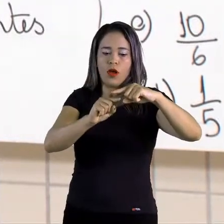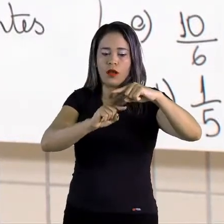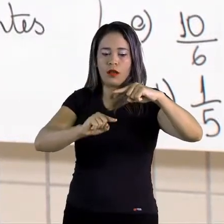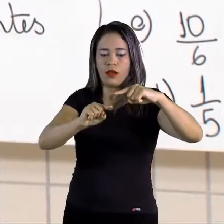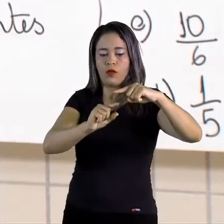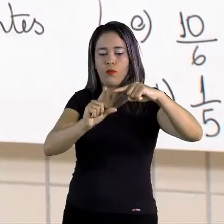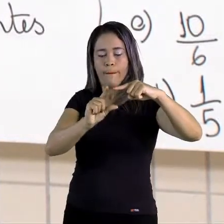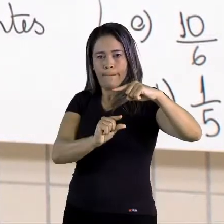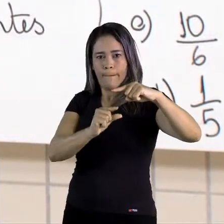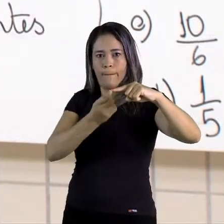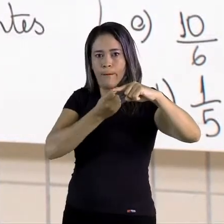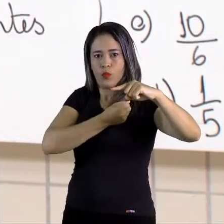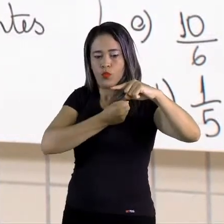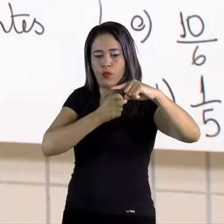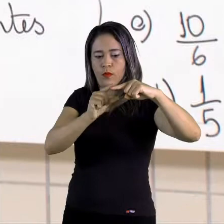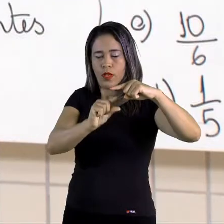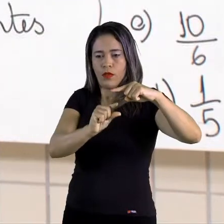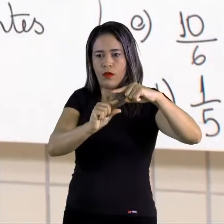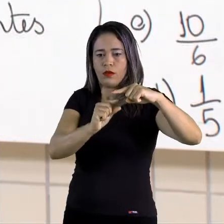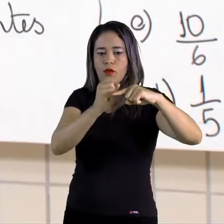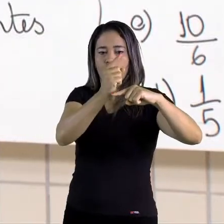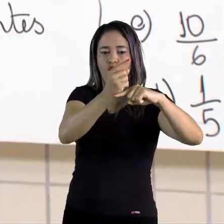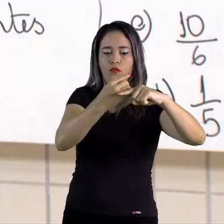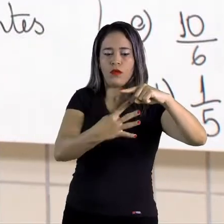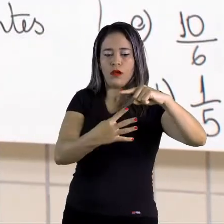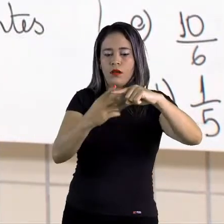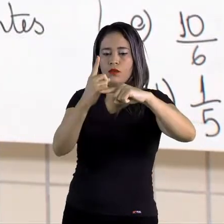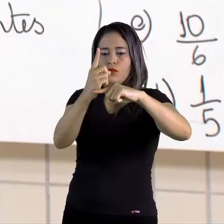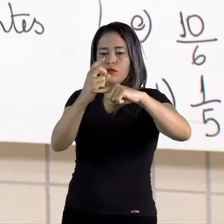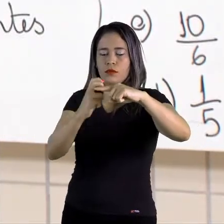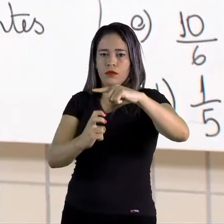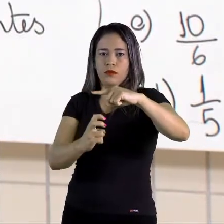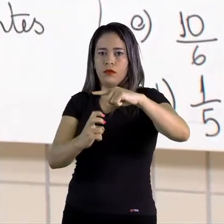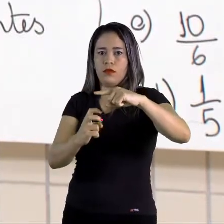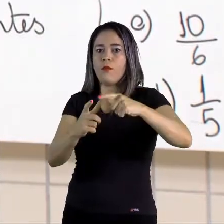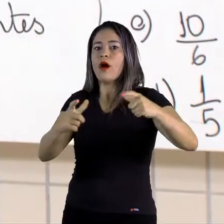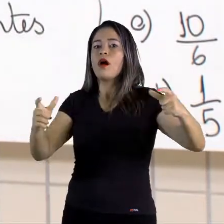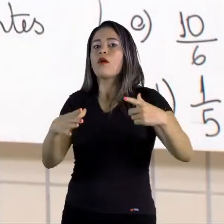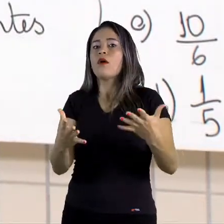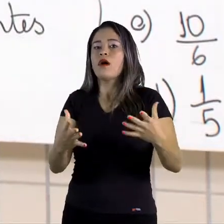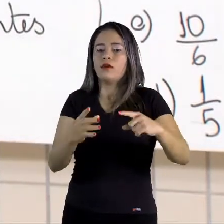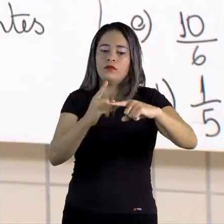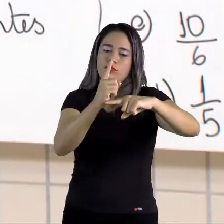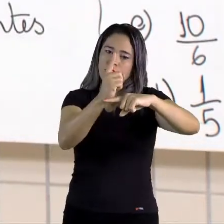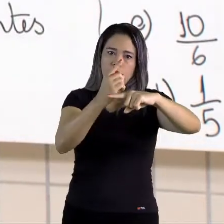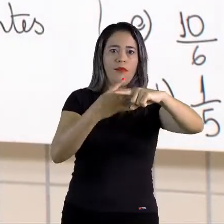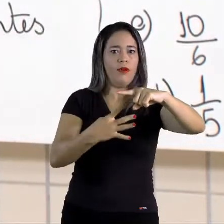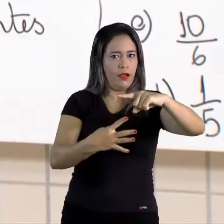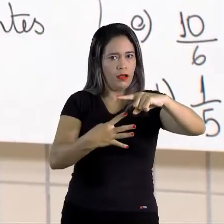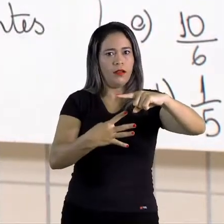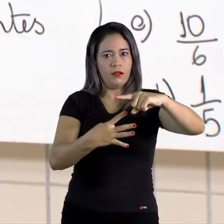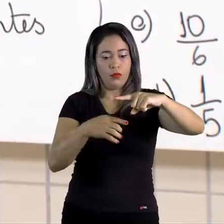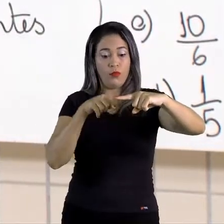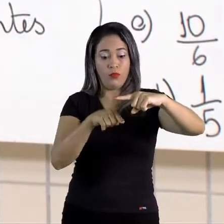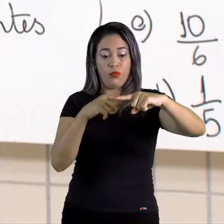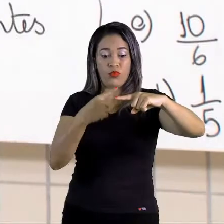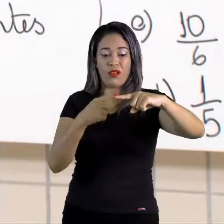entre 1/4 e 1/5, a maior fração é 1/4. A